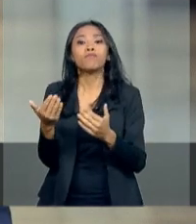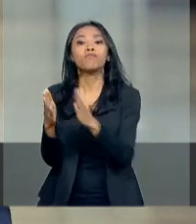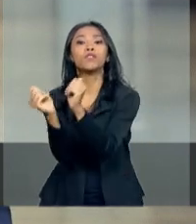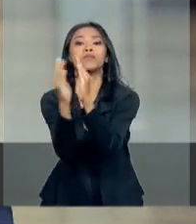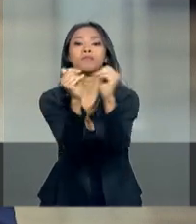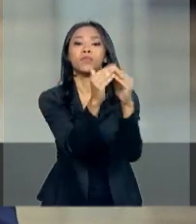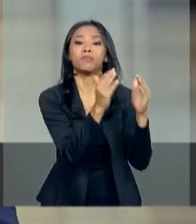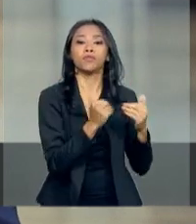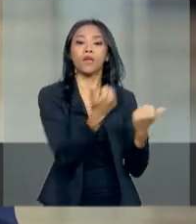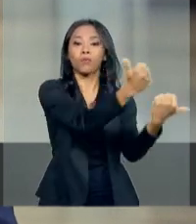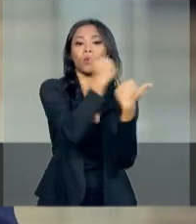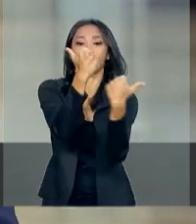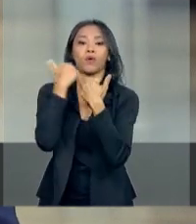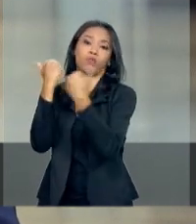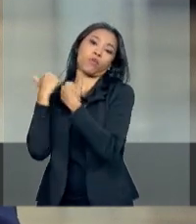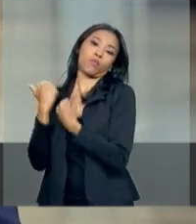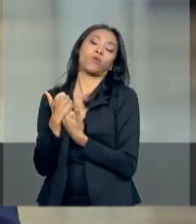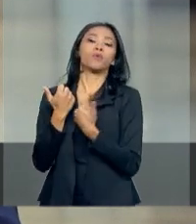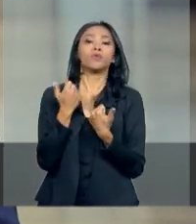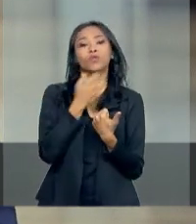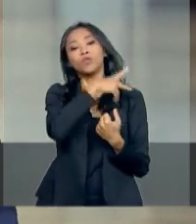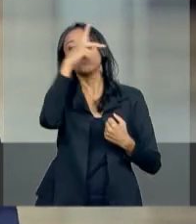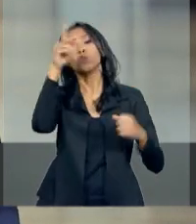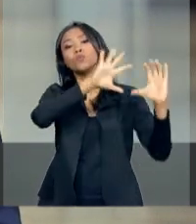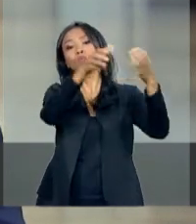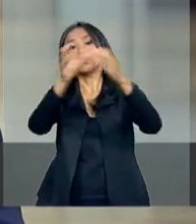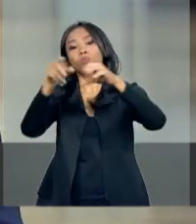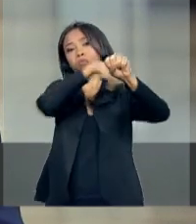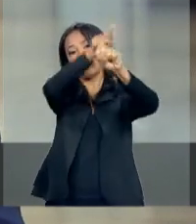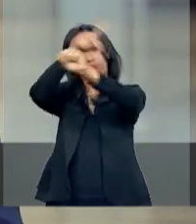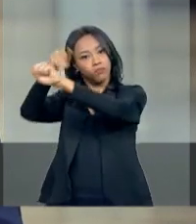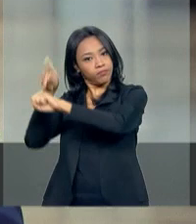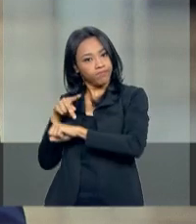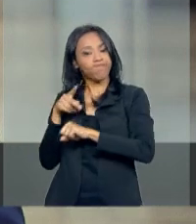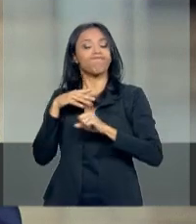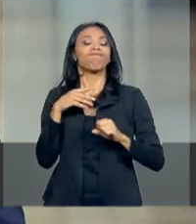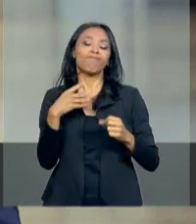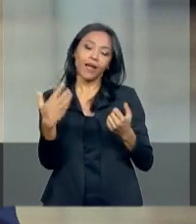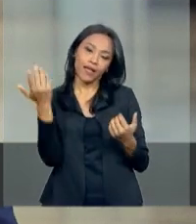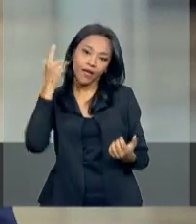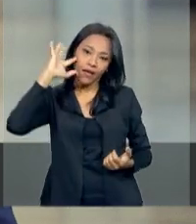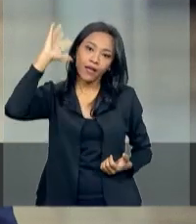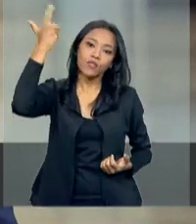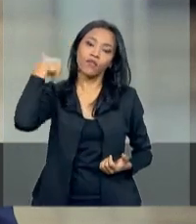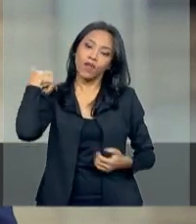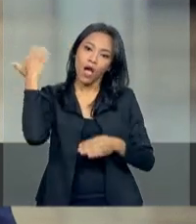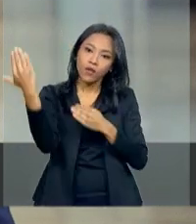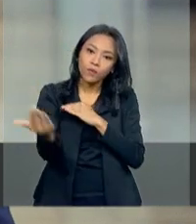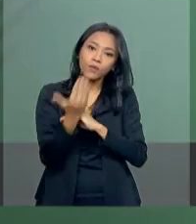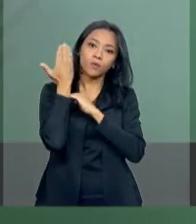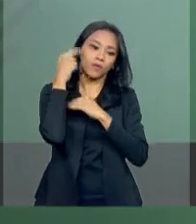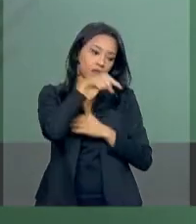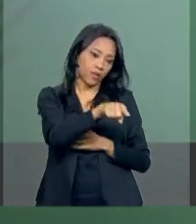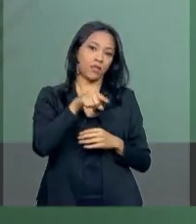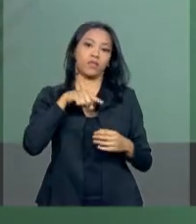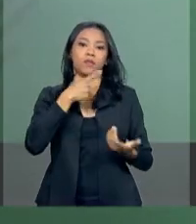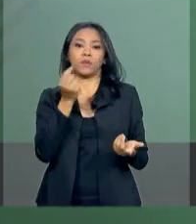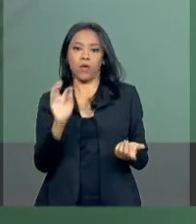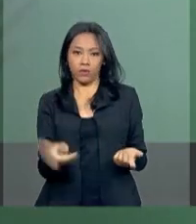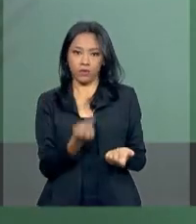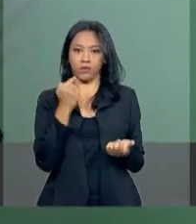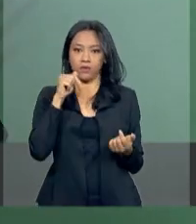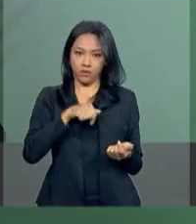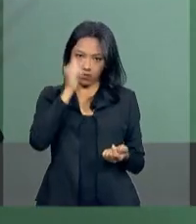internacional para adoção de medidas diplomáticas que solucione esse quadro dramático de imigração nós vamos